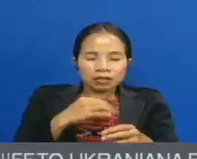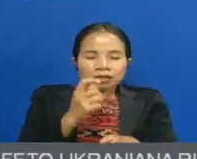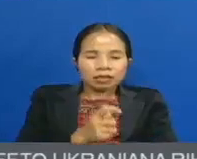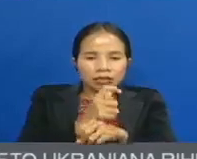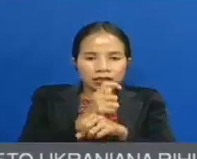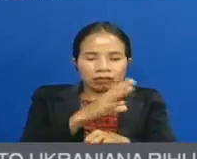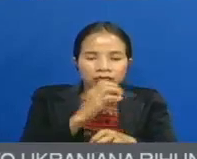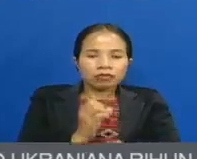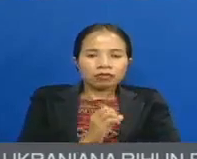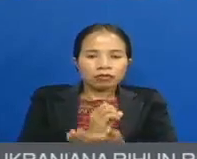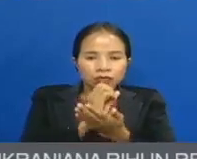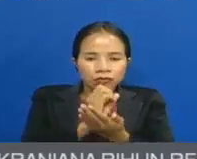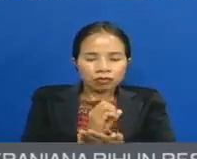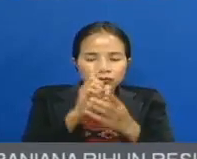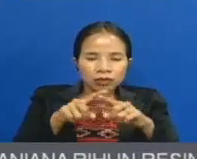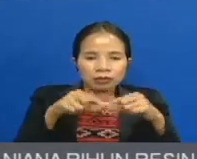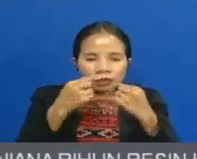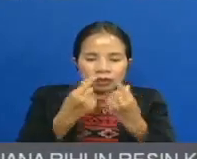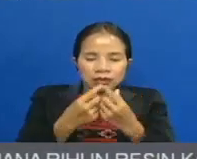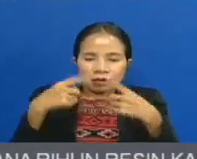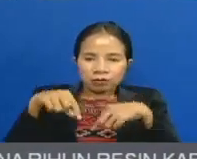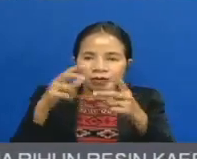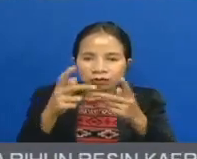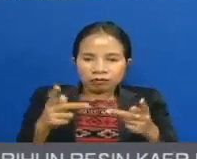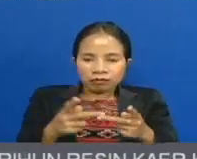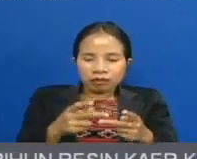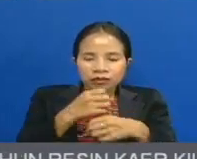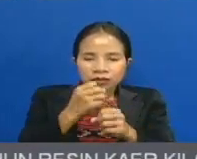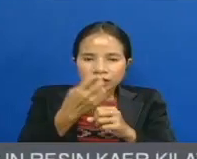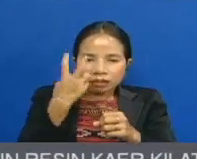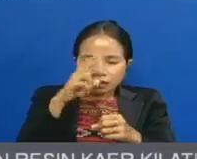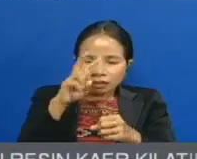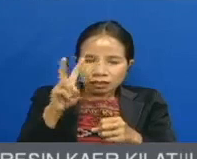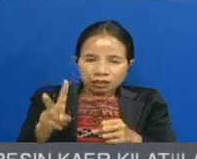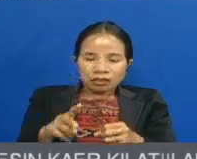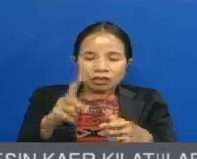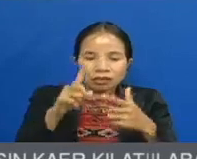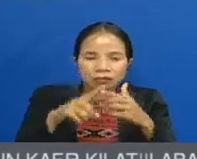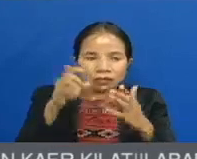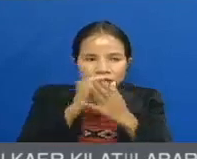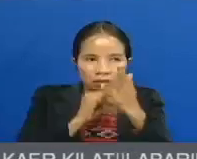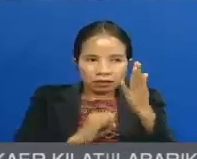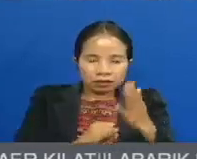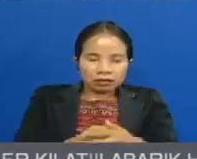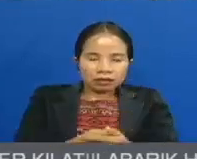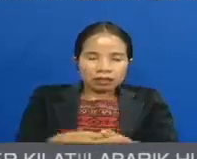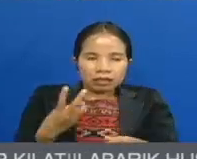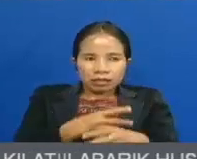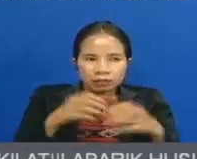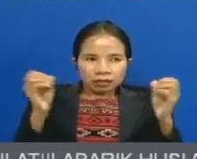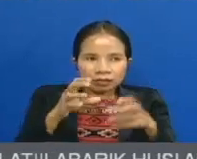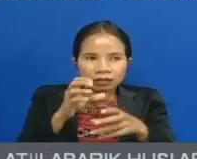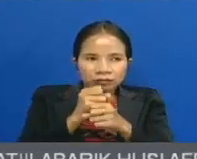no oikusi, mai be equipa tungona ba terreno o di halo identificação afen halo marcação. Ame Laos, atu